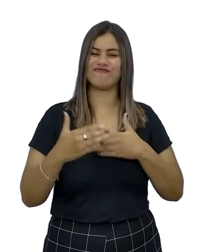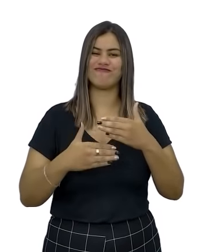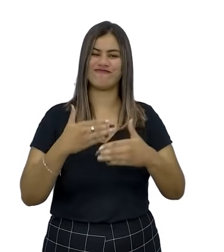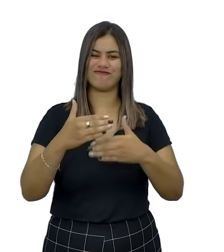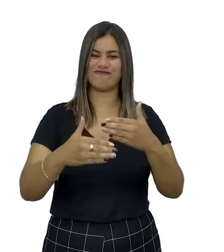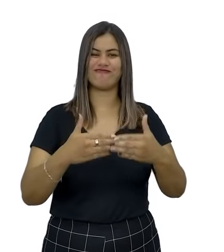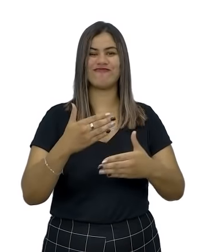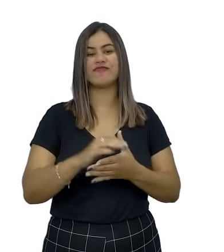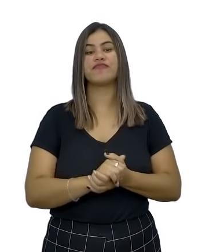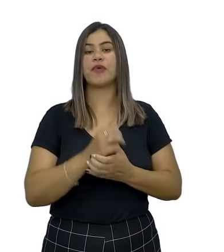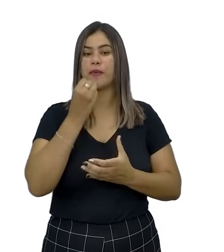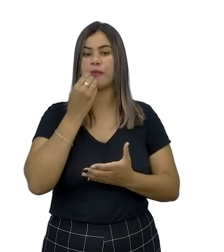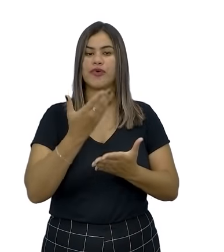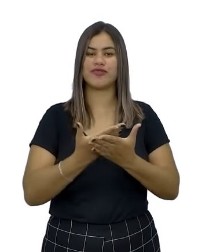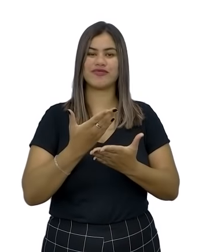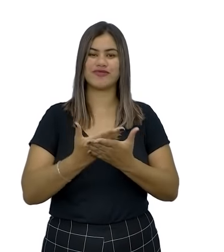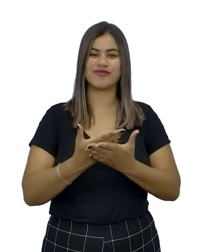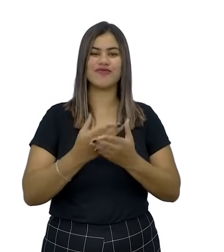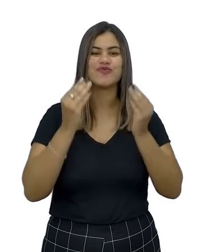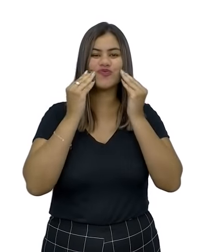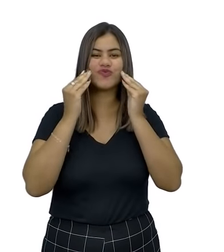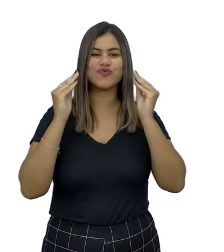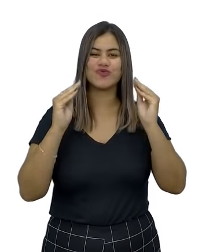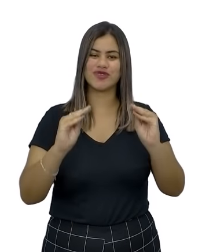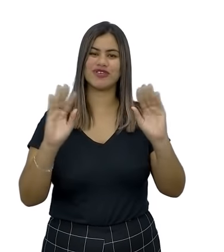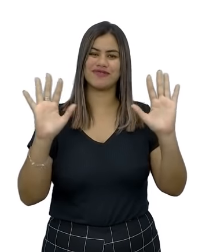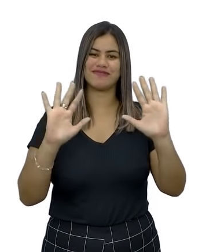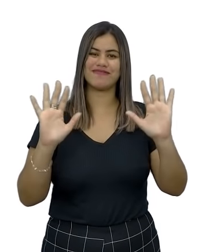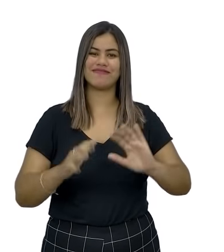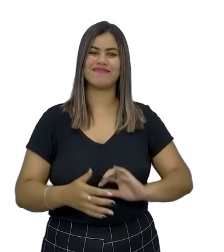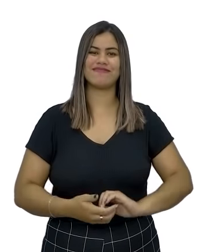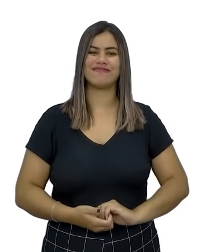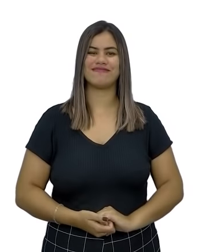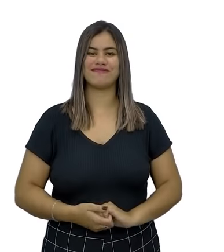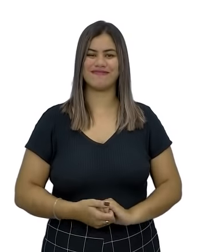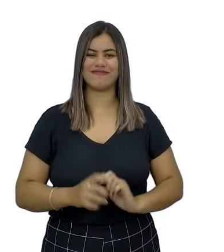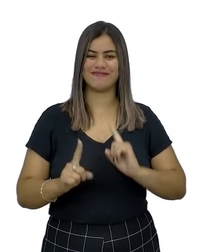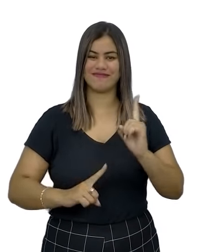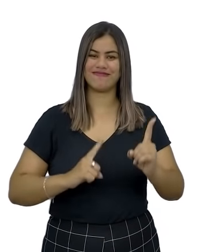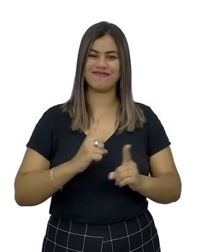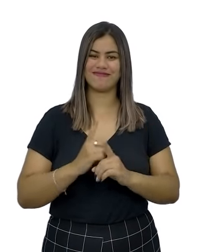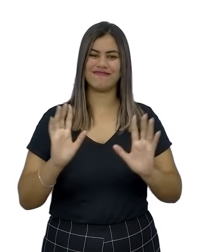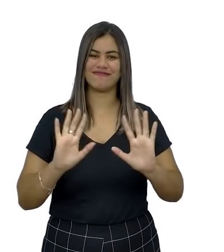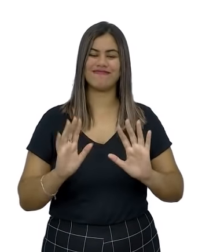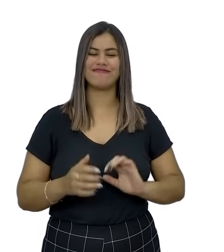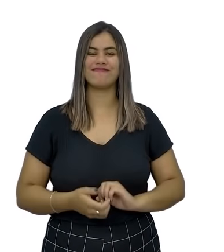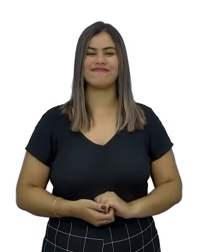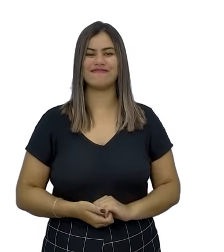processo. Bons estudos, tá bom? Um grande beijo e até a próxima.